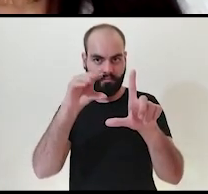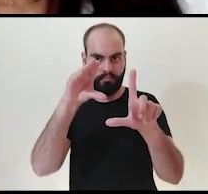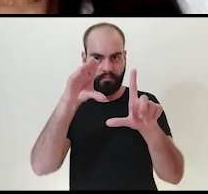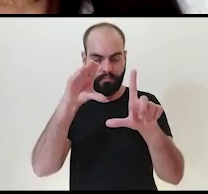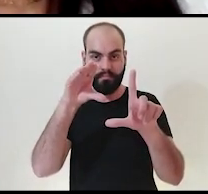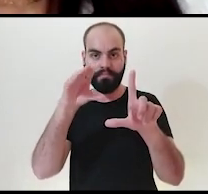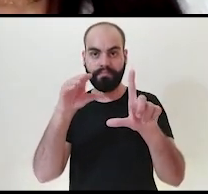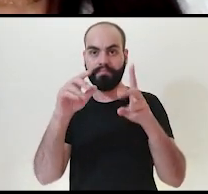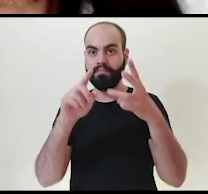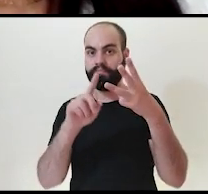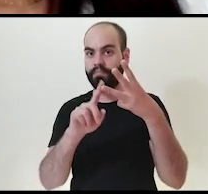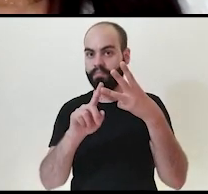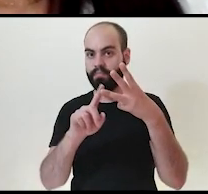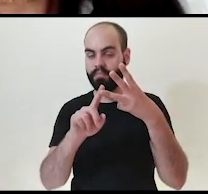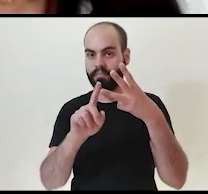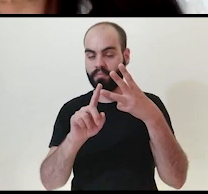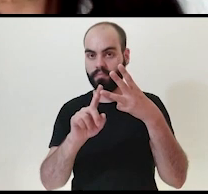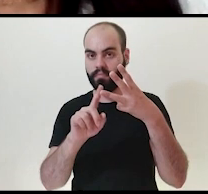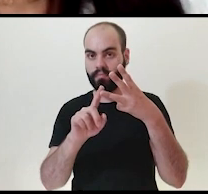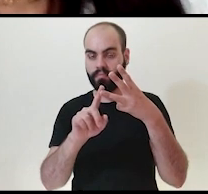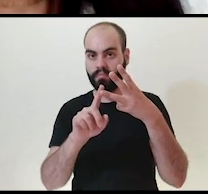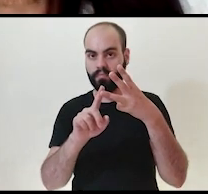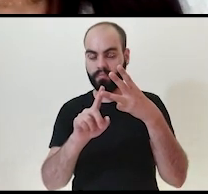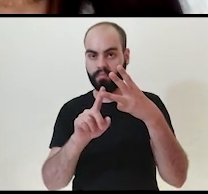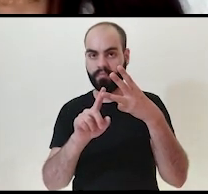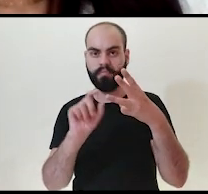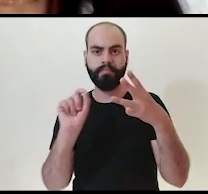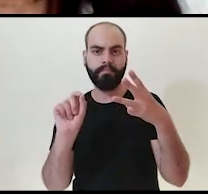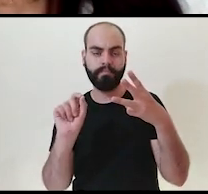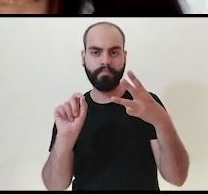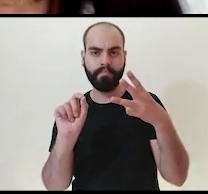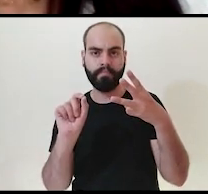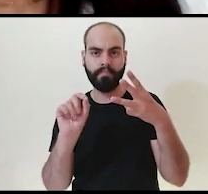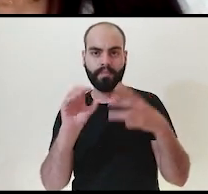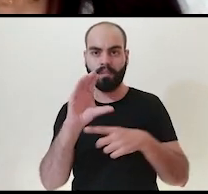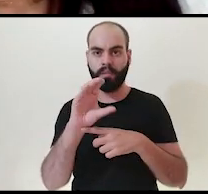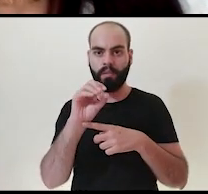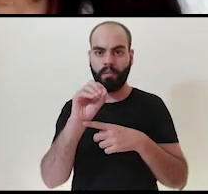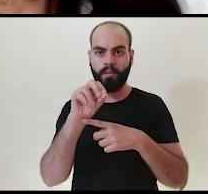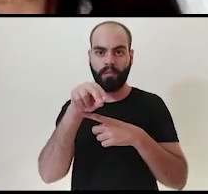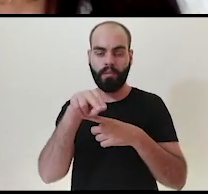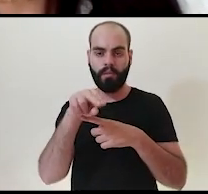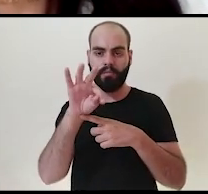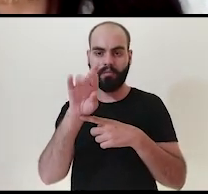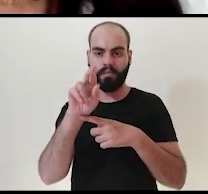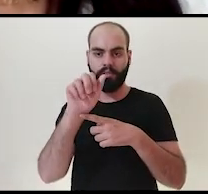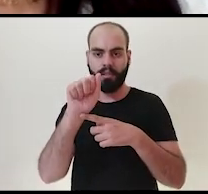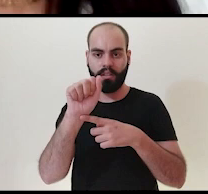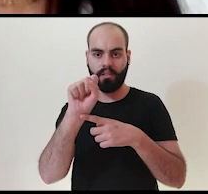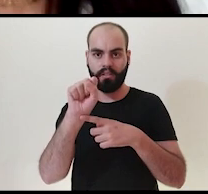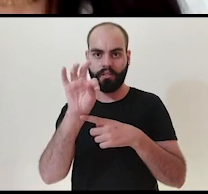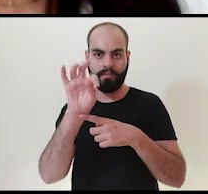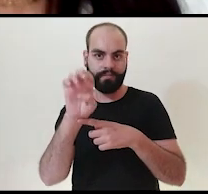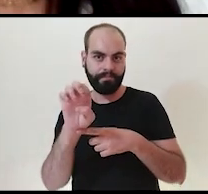A terceira é o contraste. Quase sempre, eu acho que nesse caso dessas fotos, então, é interessante